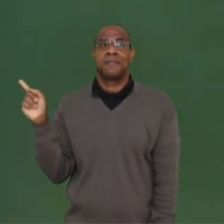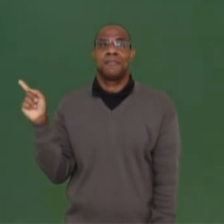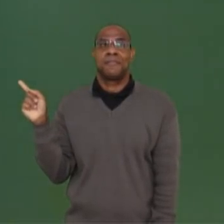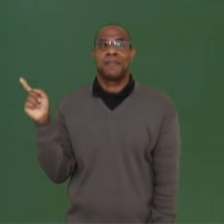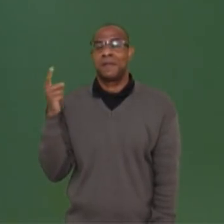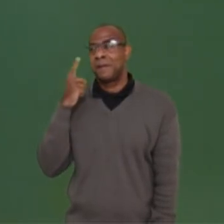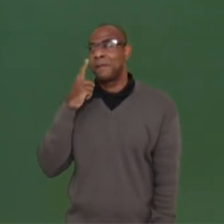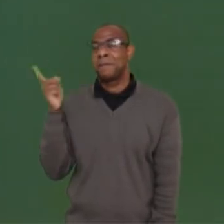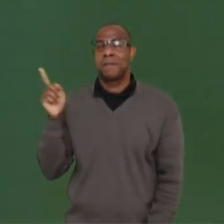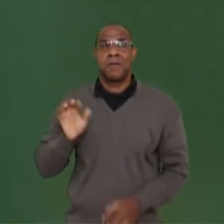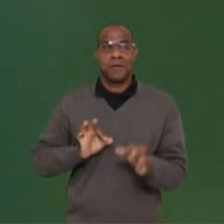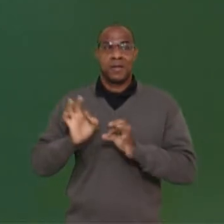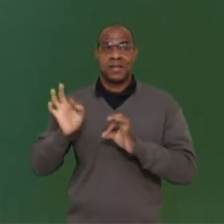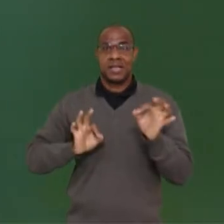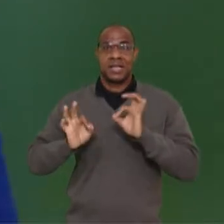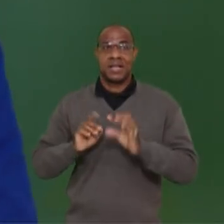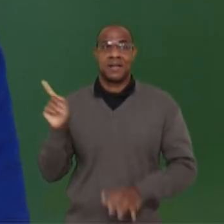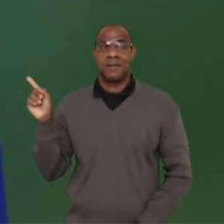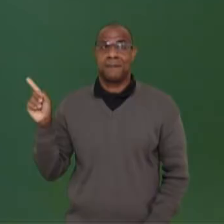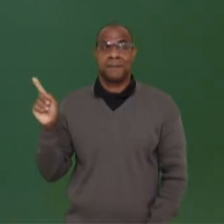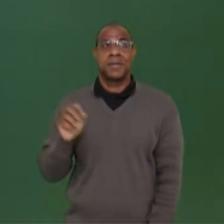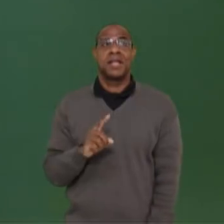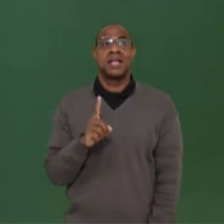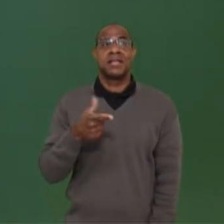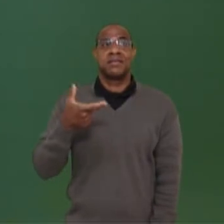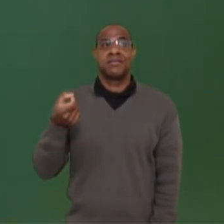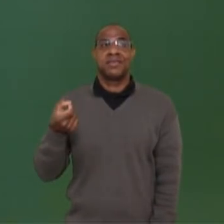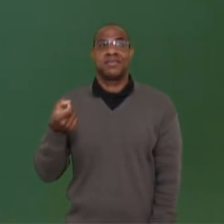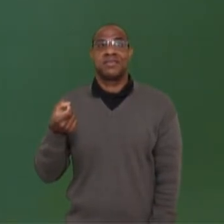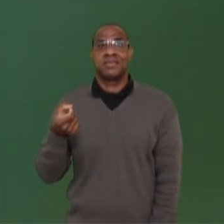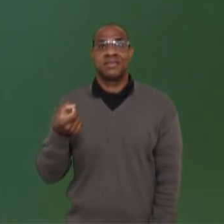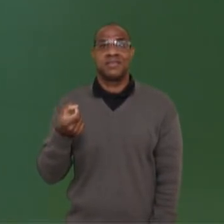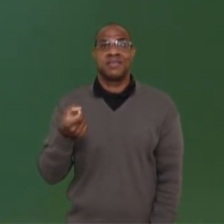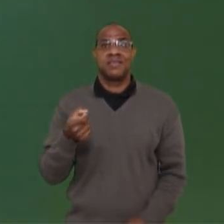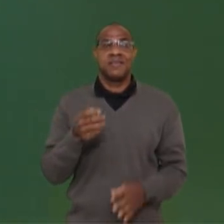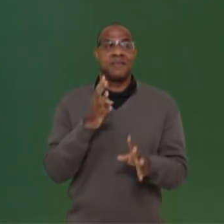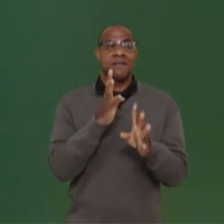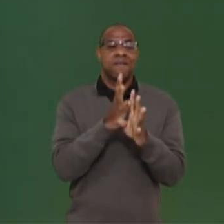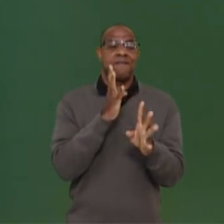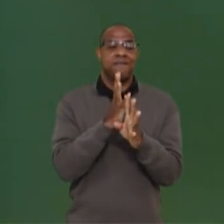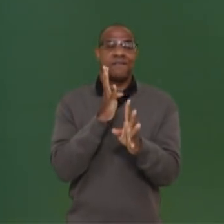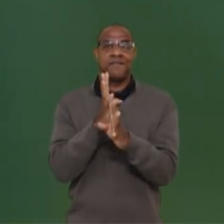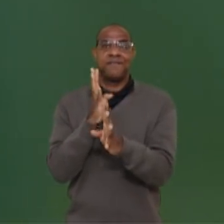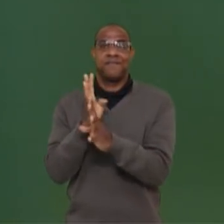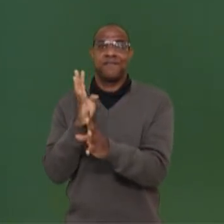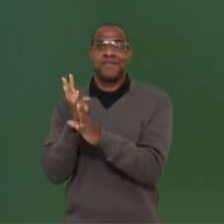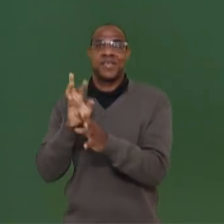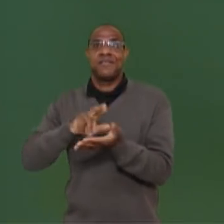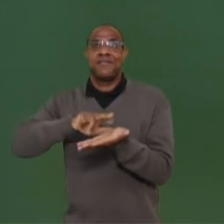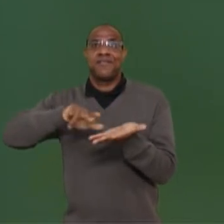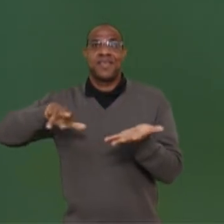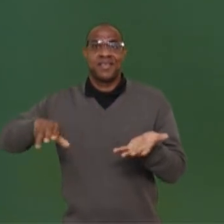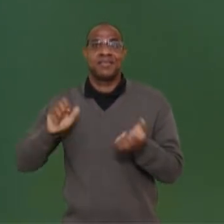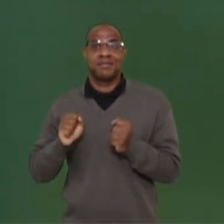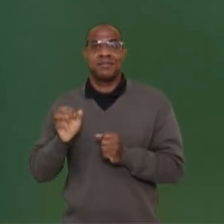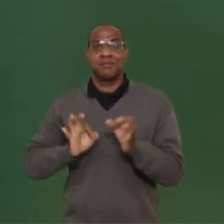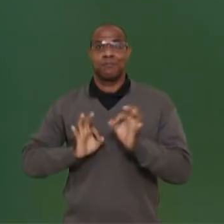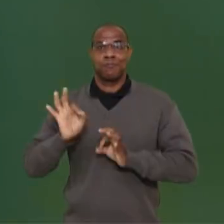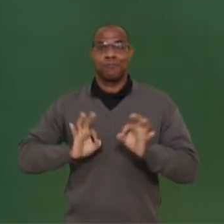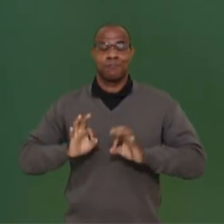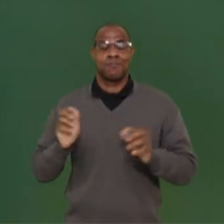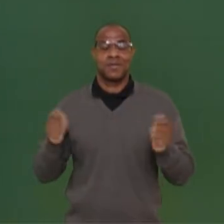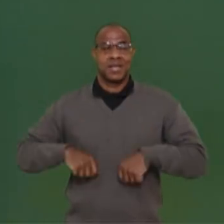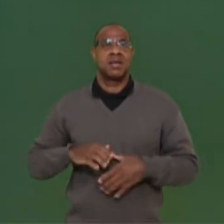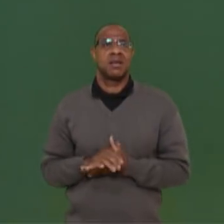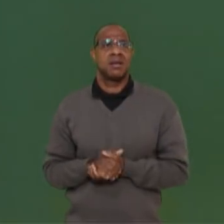Tá? Você pode organizar as crianças em 120 filas diferentes, 120 formas diferentes de organizar essa fila. Professor, por